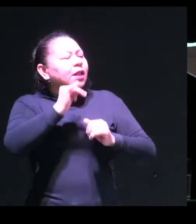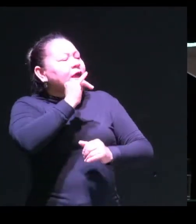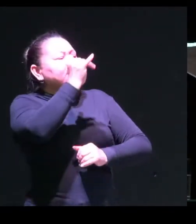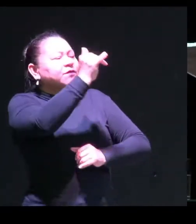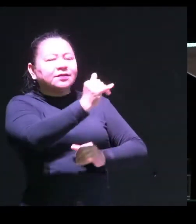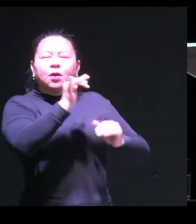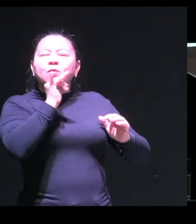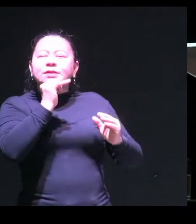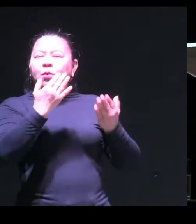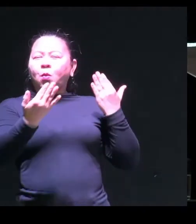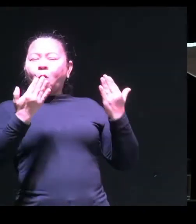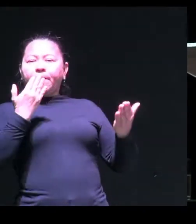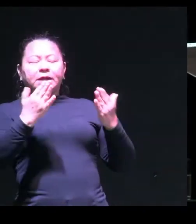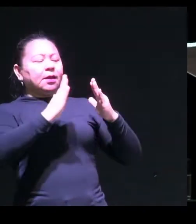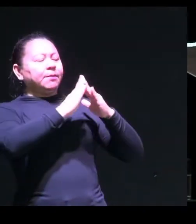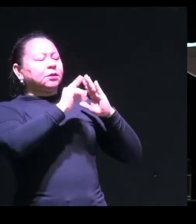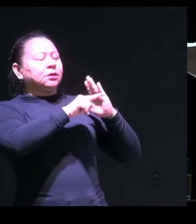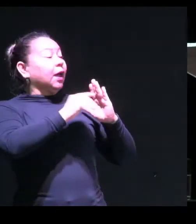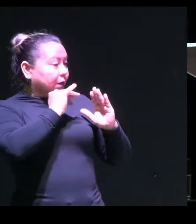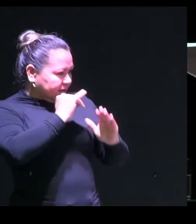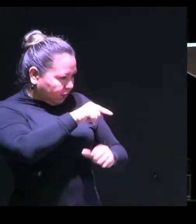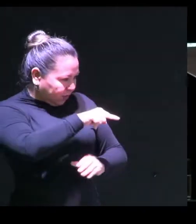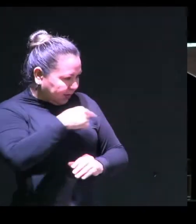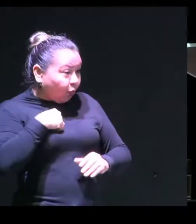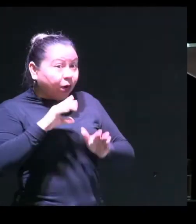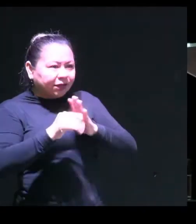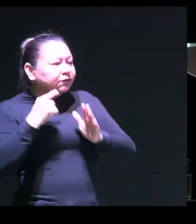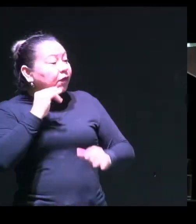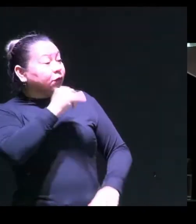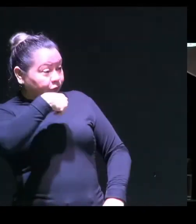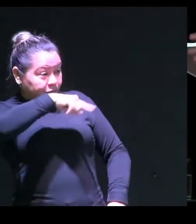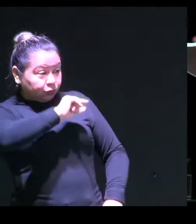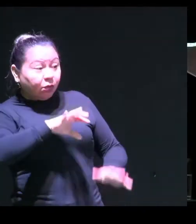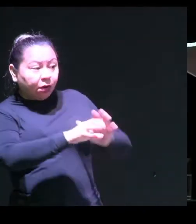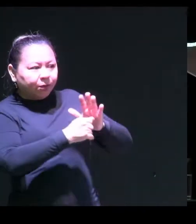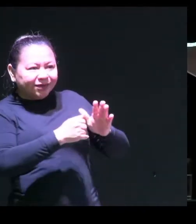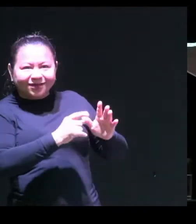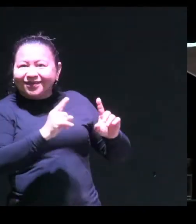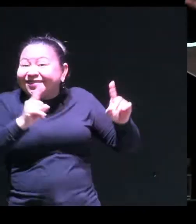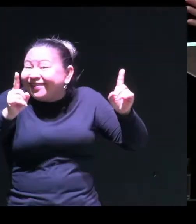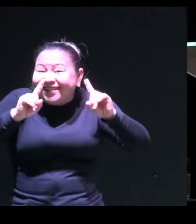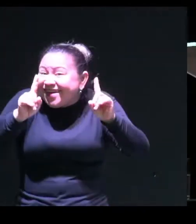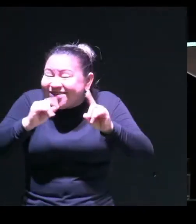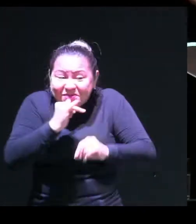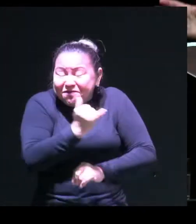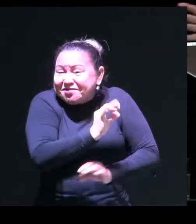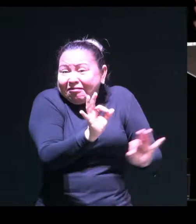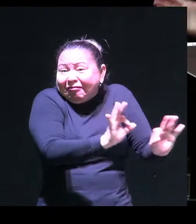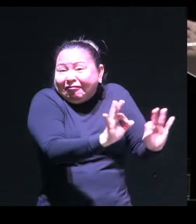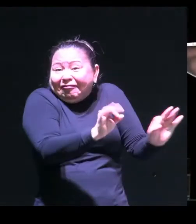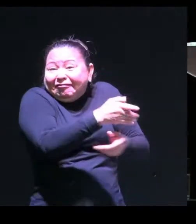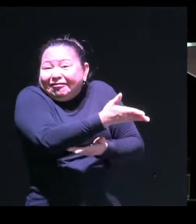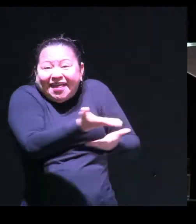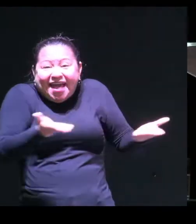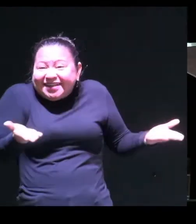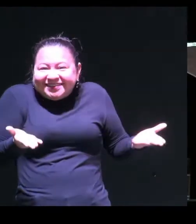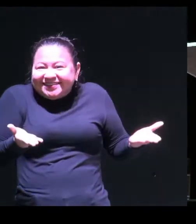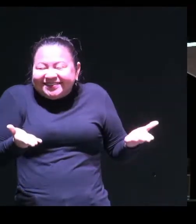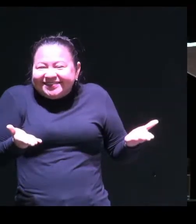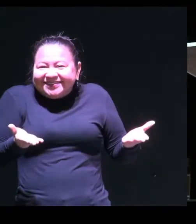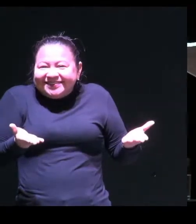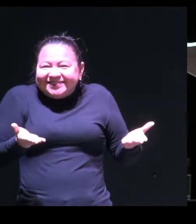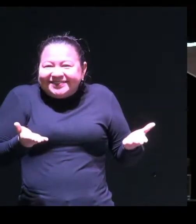olha, te prepara aí, pega a tua arma, fica pronto que eu estou indo arrombar a sua casa. Não, ele não avisa, ele vem sem aviso